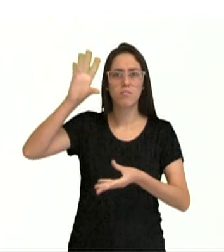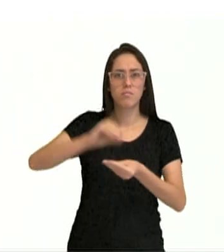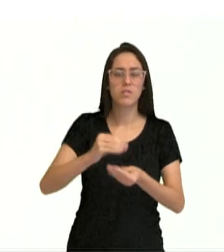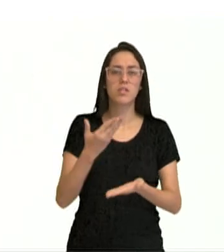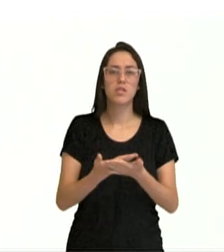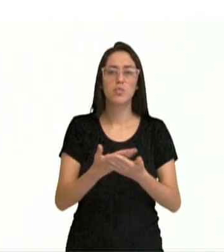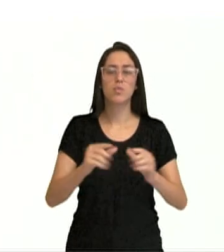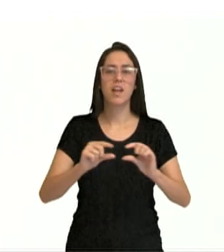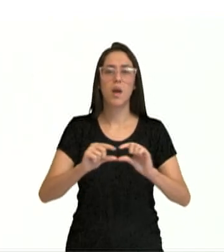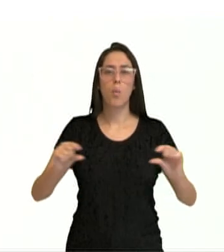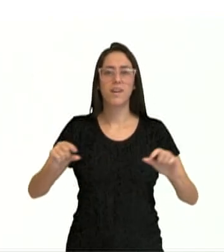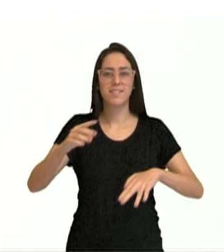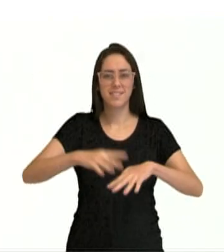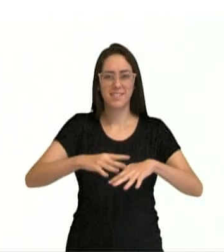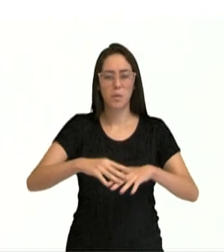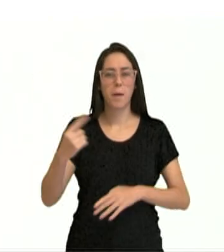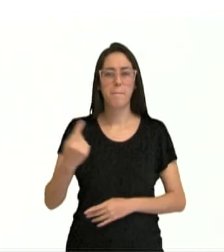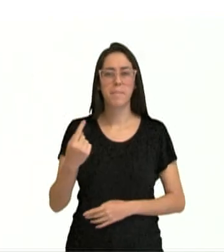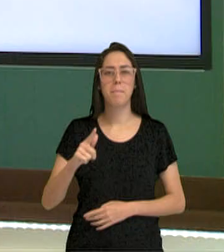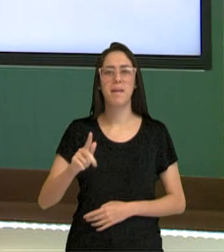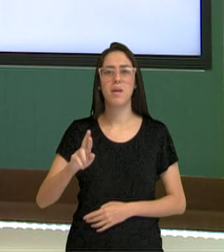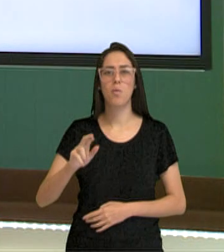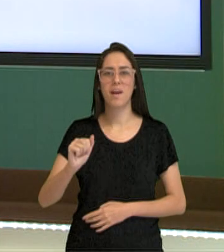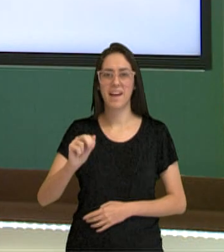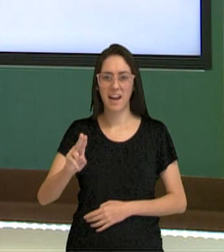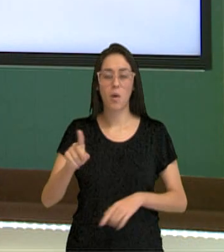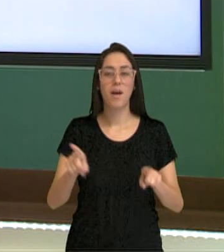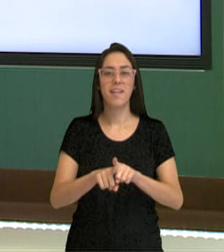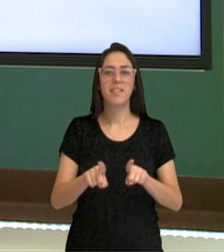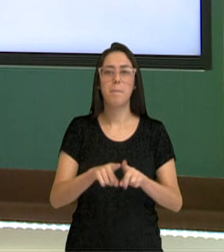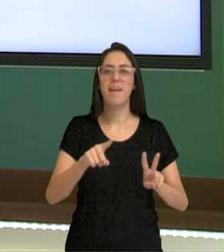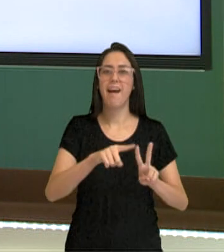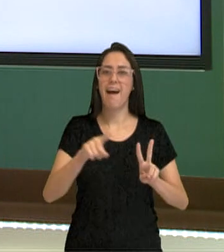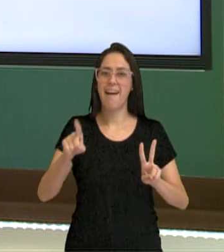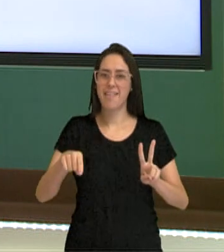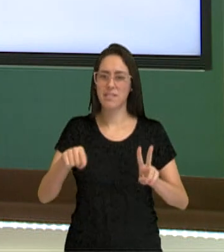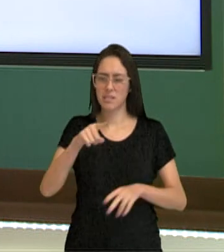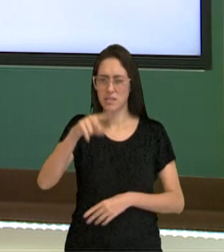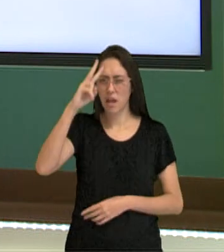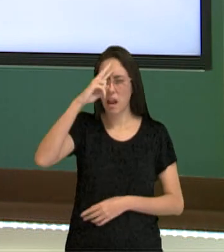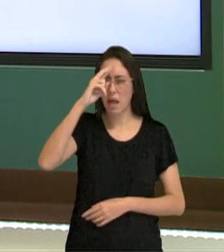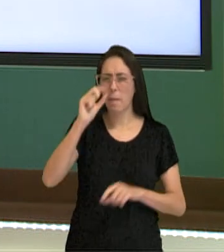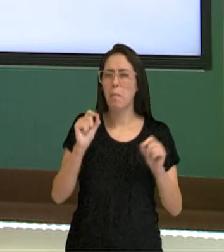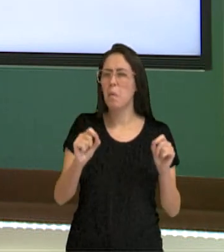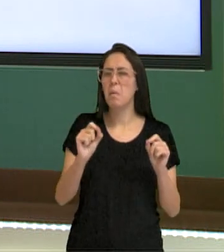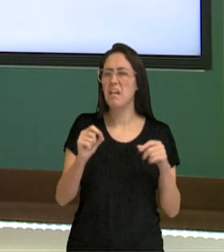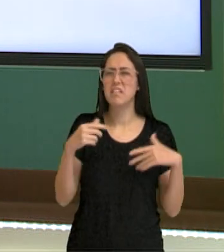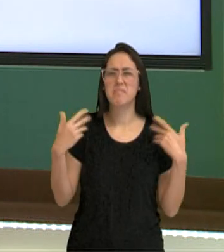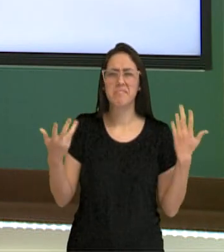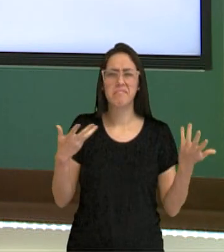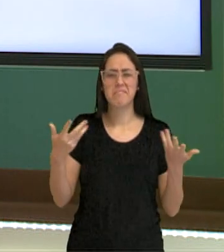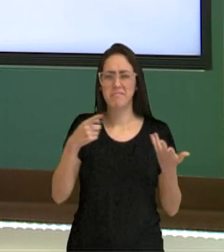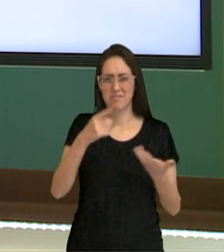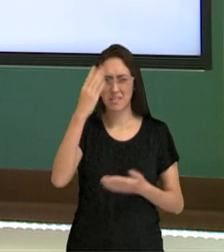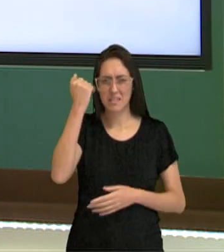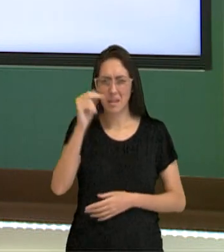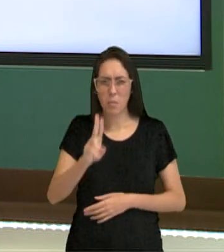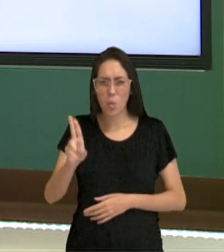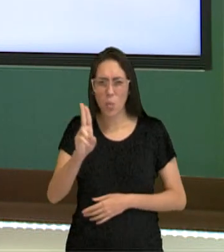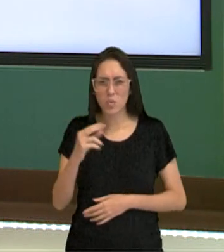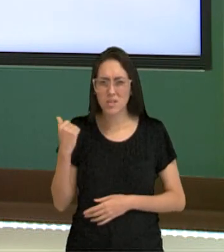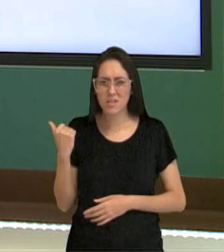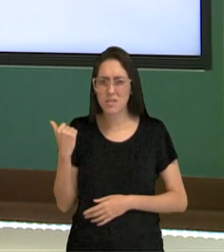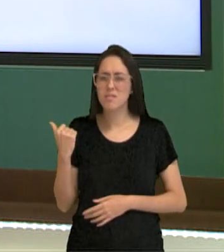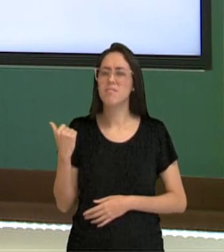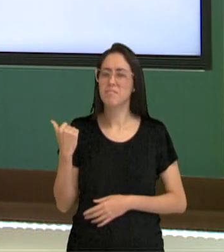do primeiro grau e de suas raízes. Lembra o que é isso? Lembra para que serve? Lembra como é que usa? É